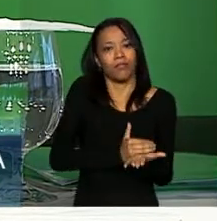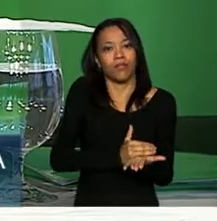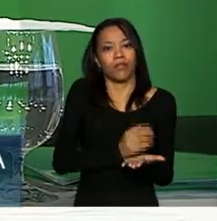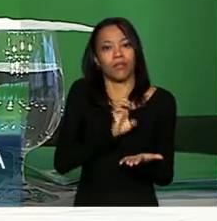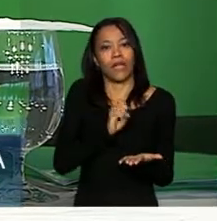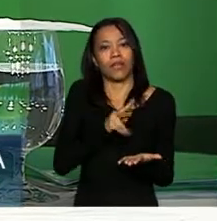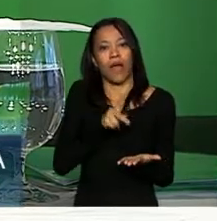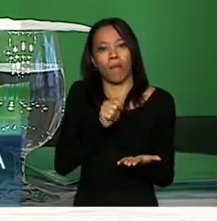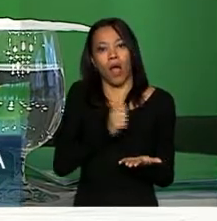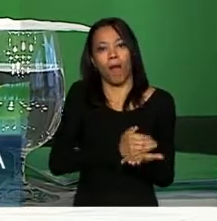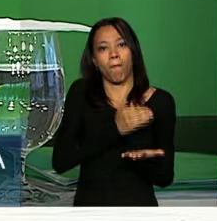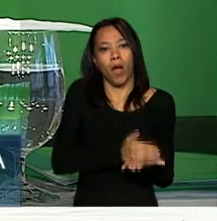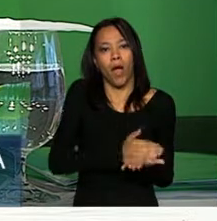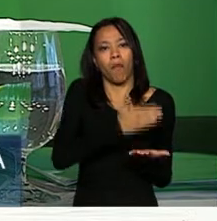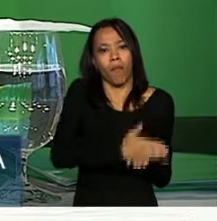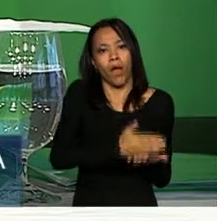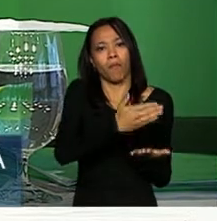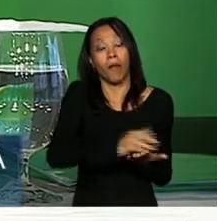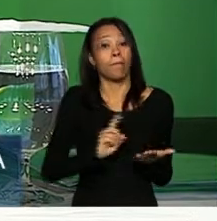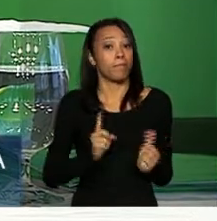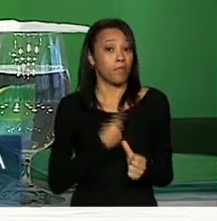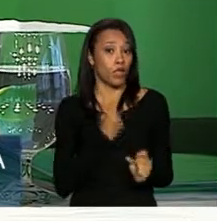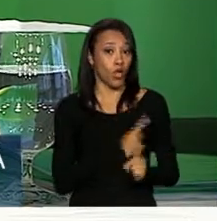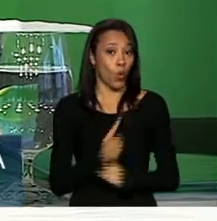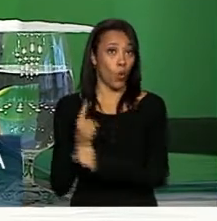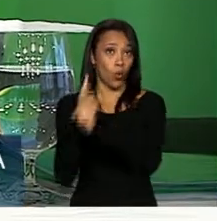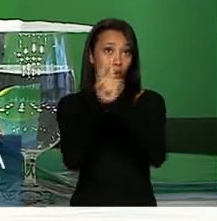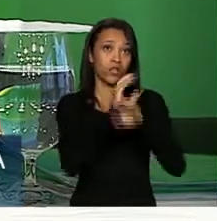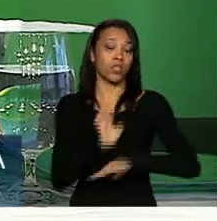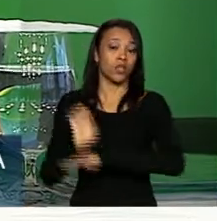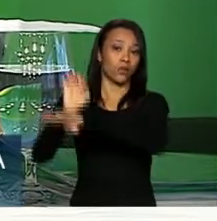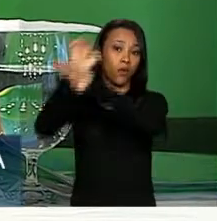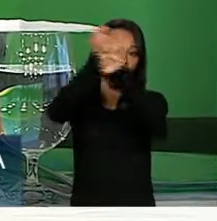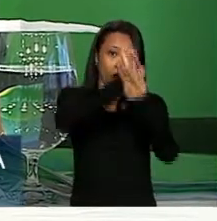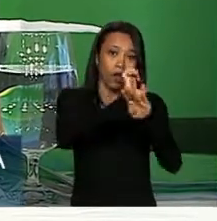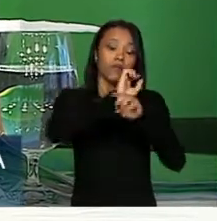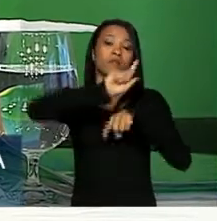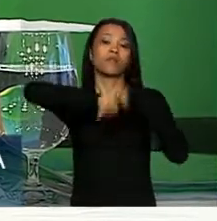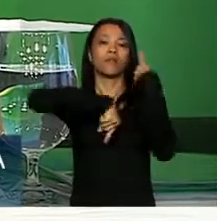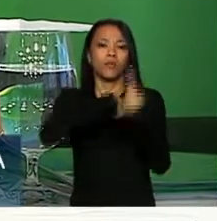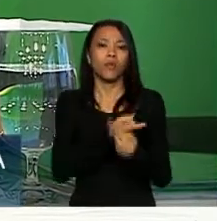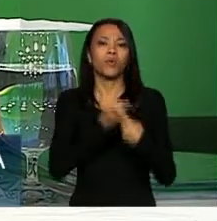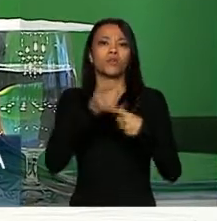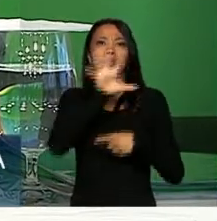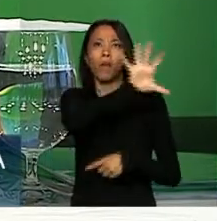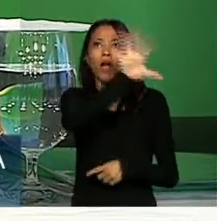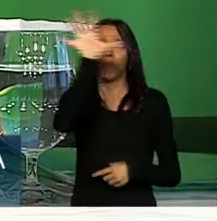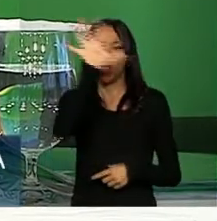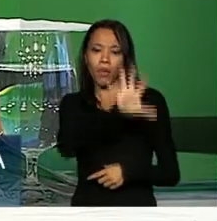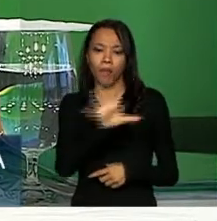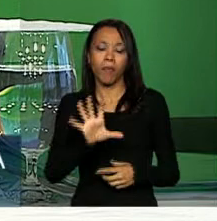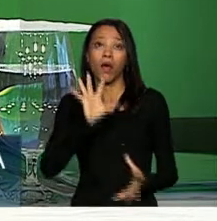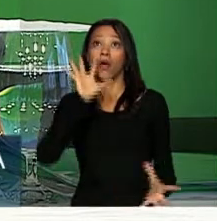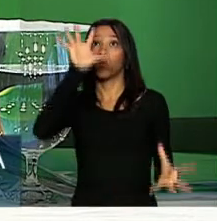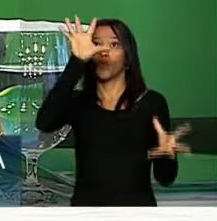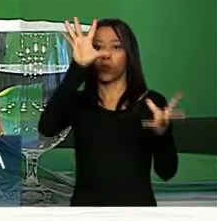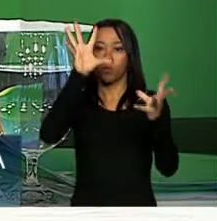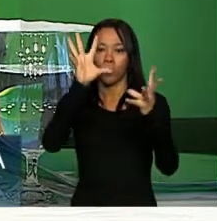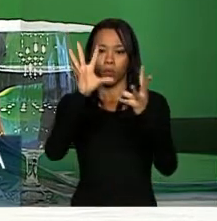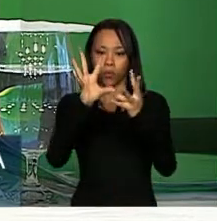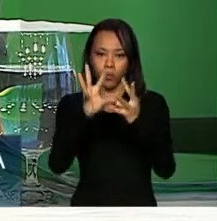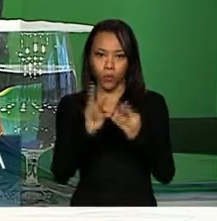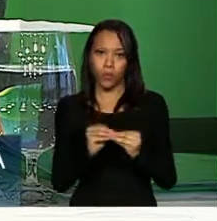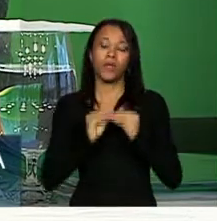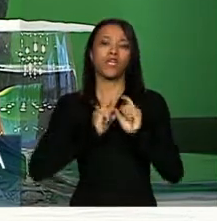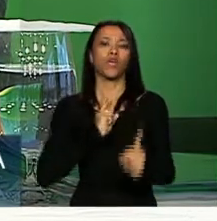gente pensa fazer, primeiro, conferências estaduais, depois a gente trabalha regionalmente até chegar na consolidação a